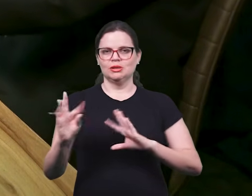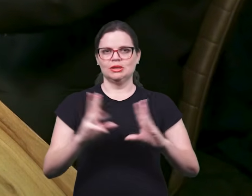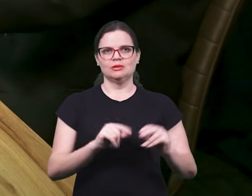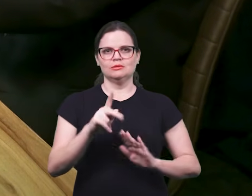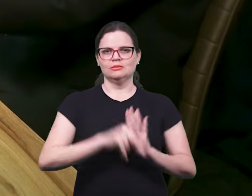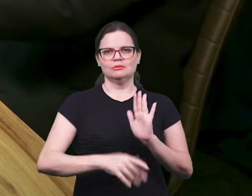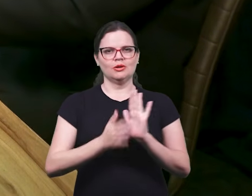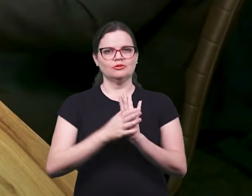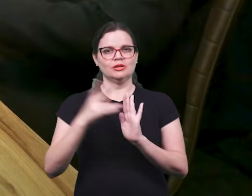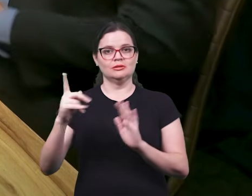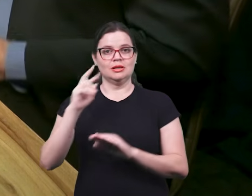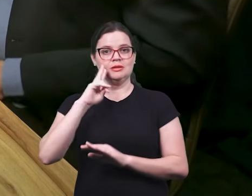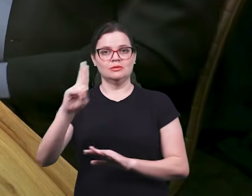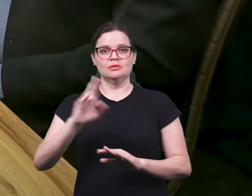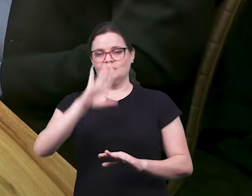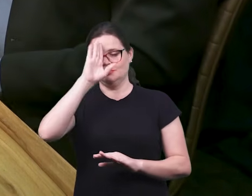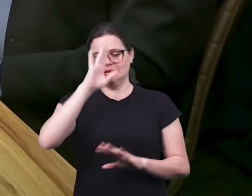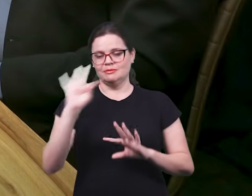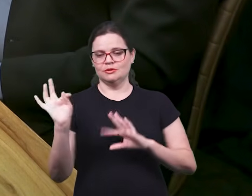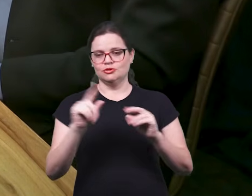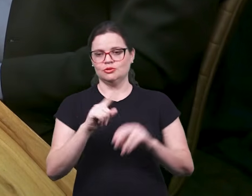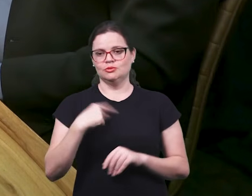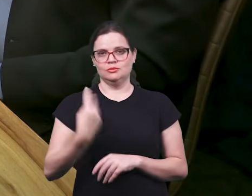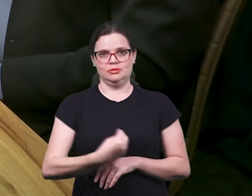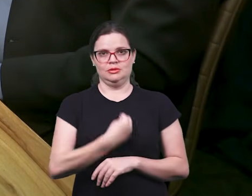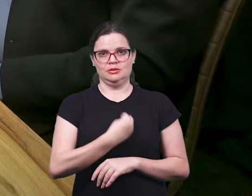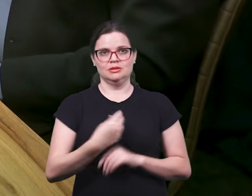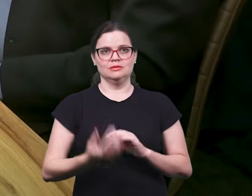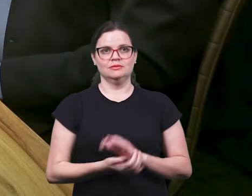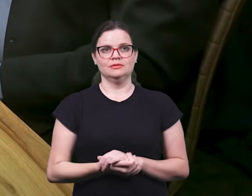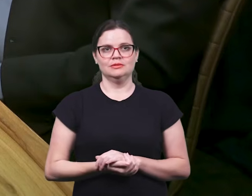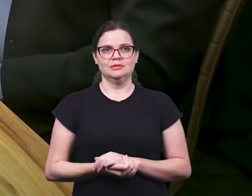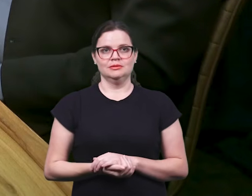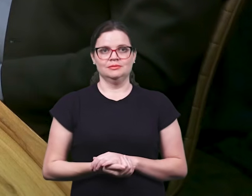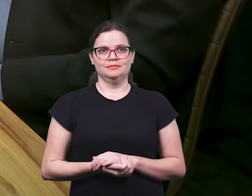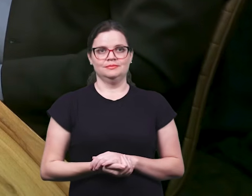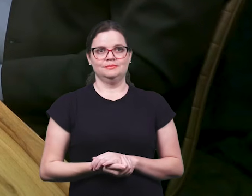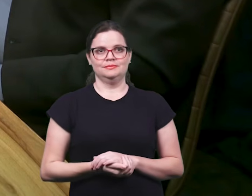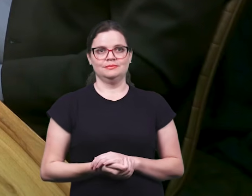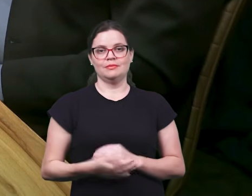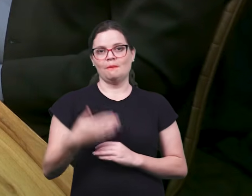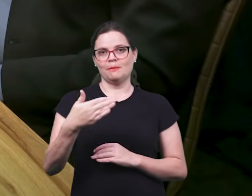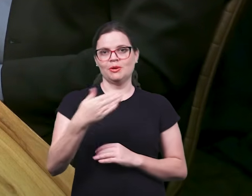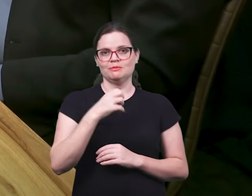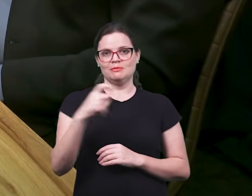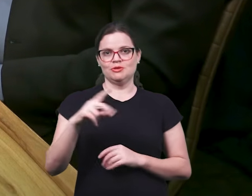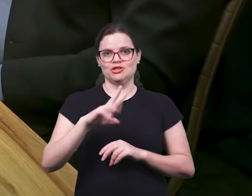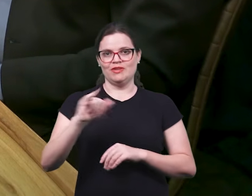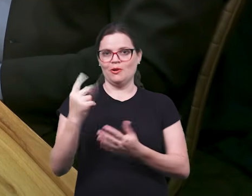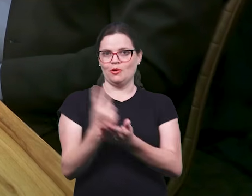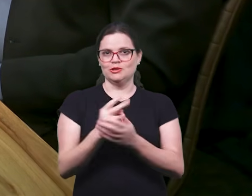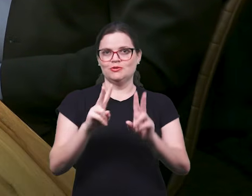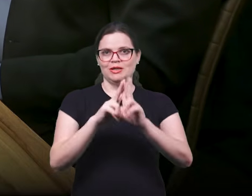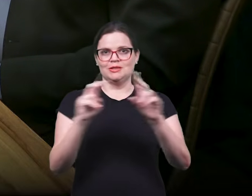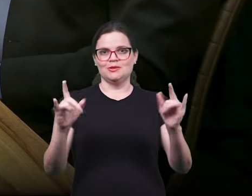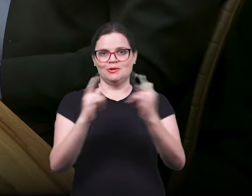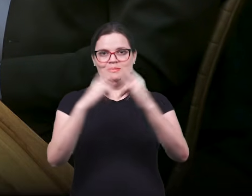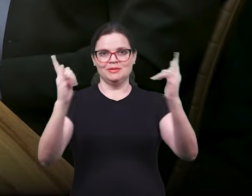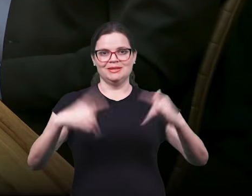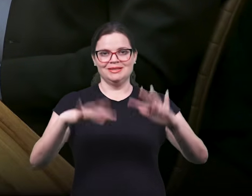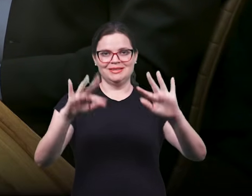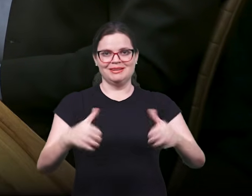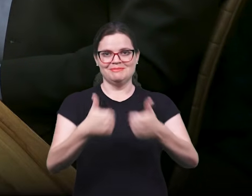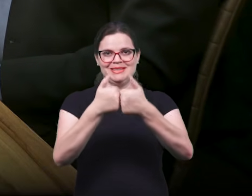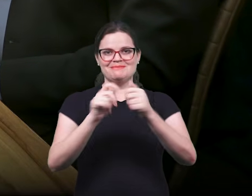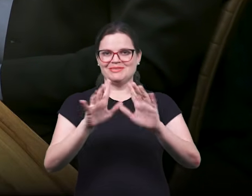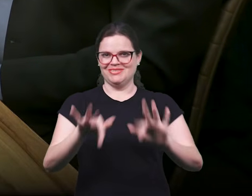a obra do Senhor é o centro da nossa vida. Bom, nós vamos preparar um próximo episódio sobre o tabernáculo, hein? Para encerrar.